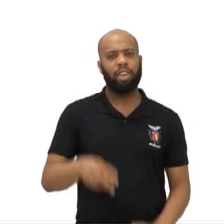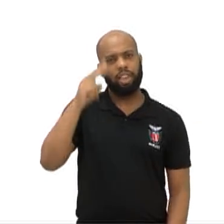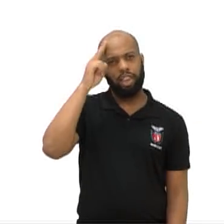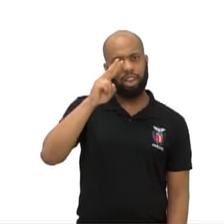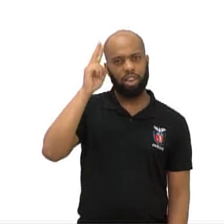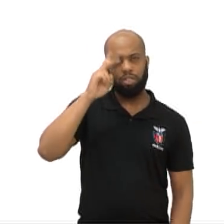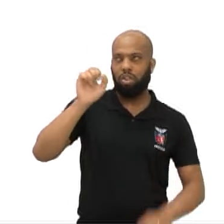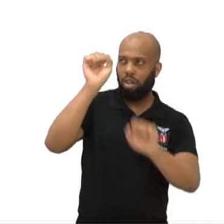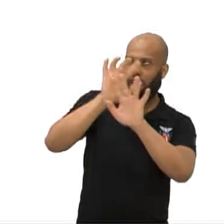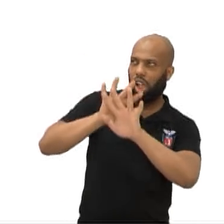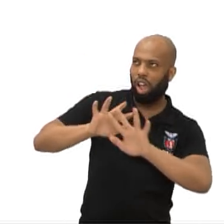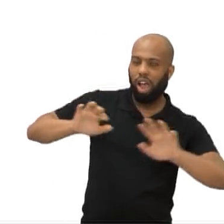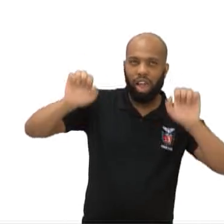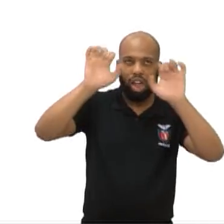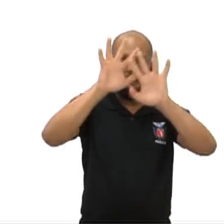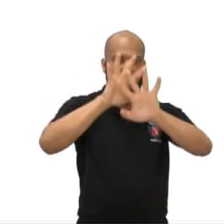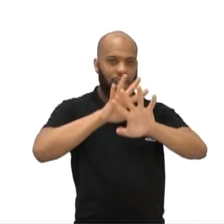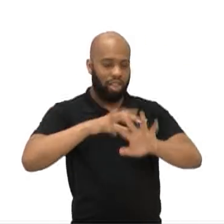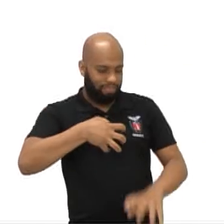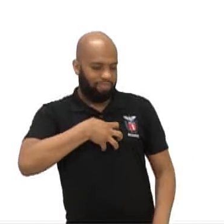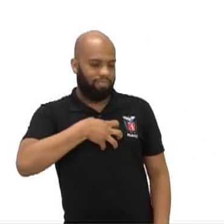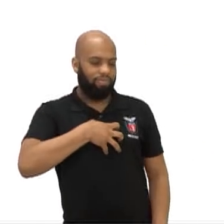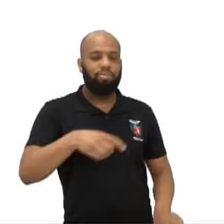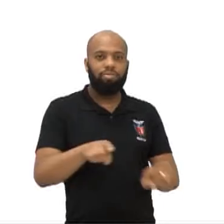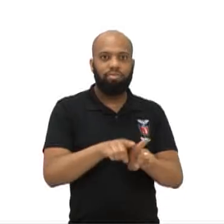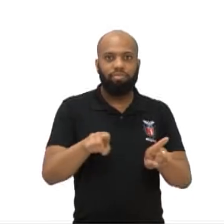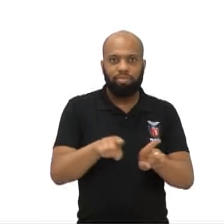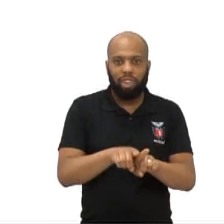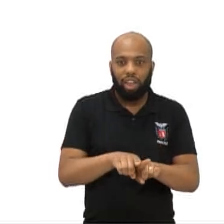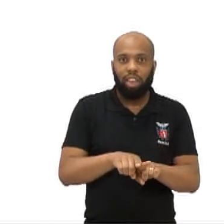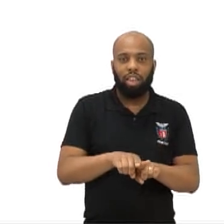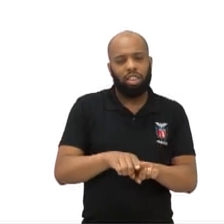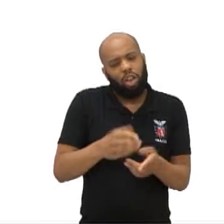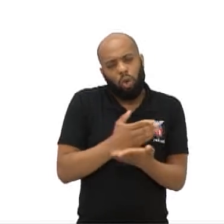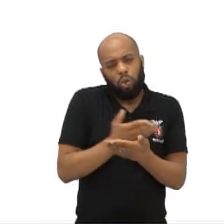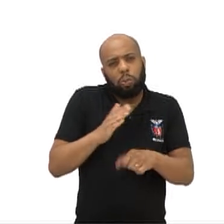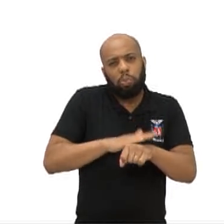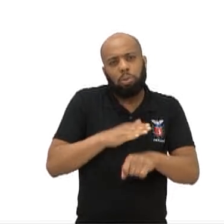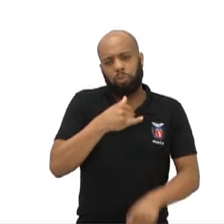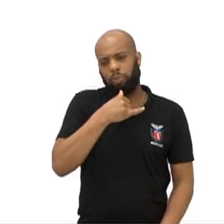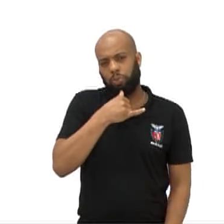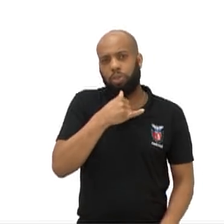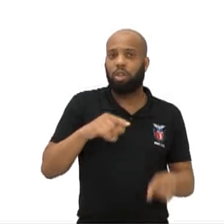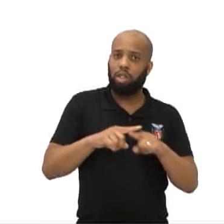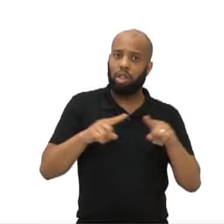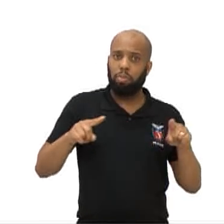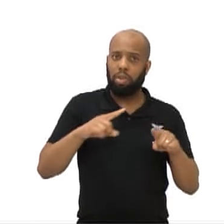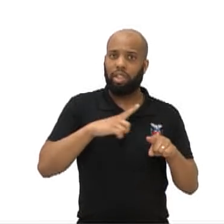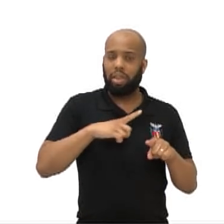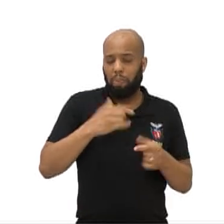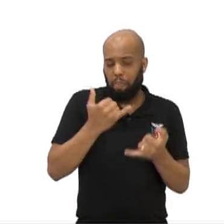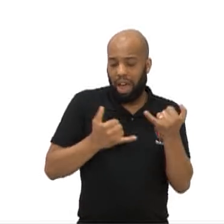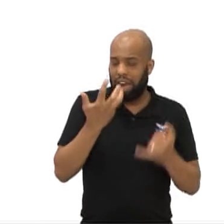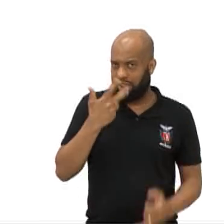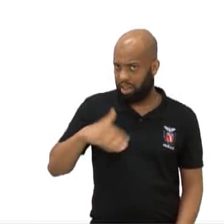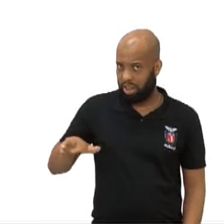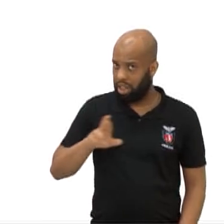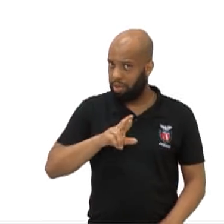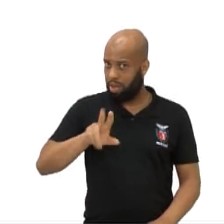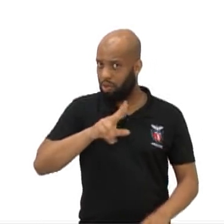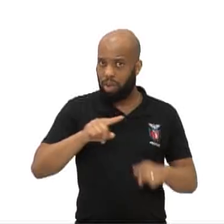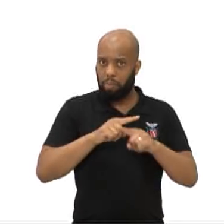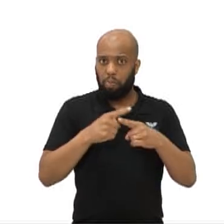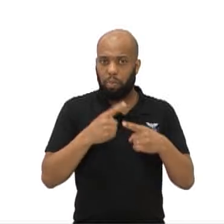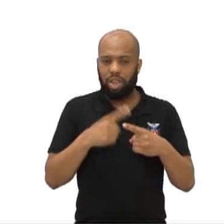história mágica, sensível, comovente, às vezes triste e só aparentemente infantil que o